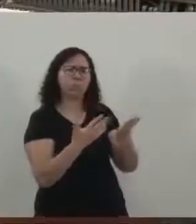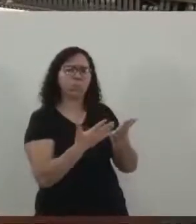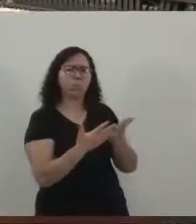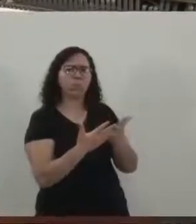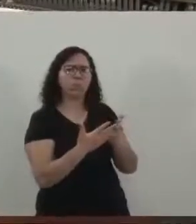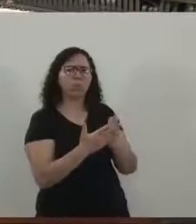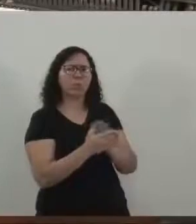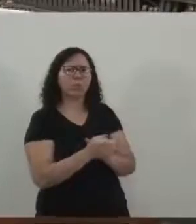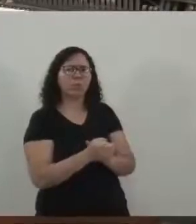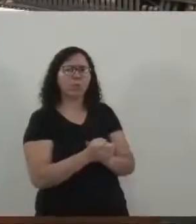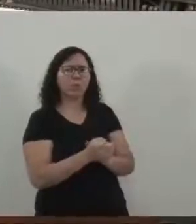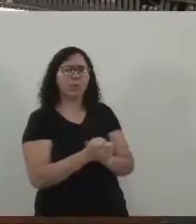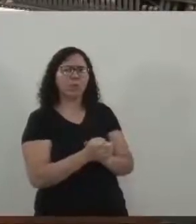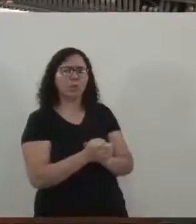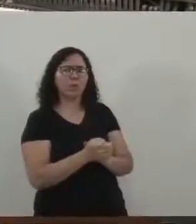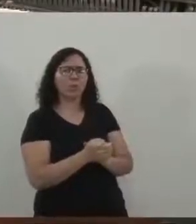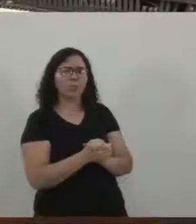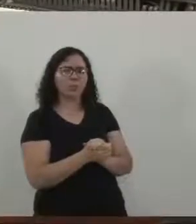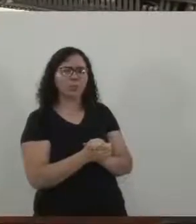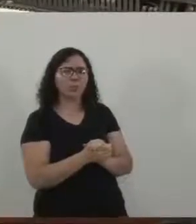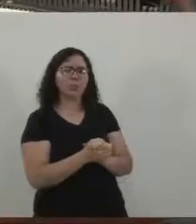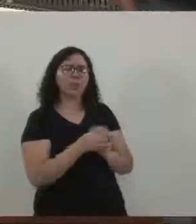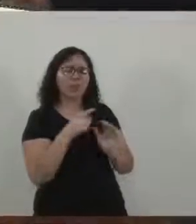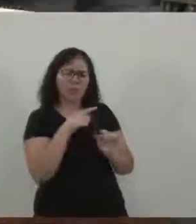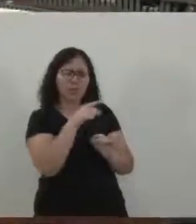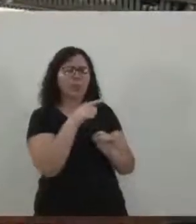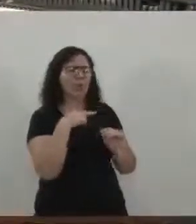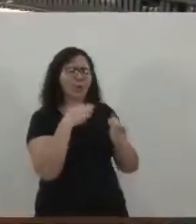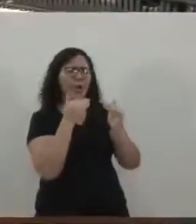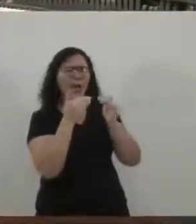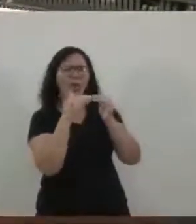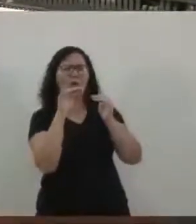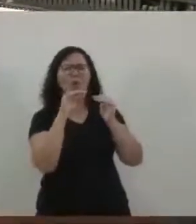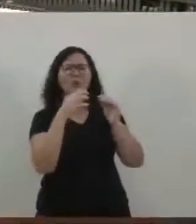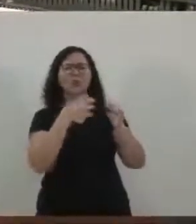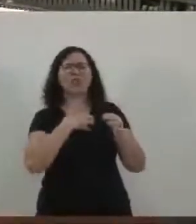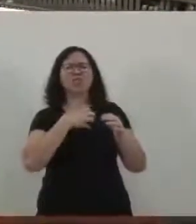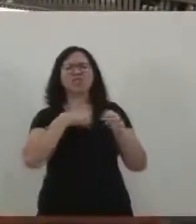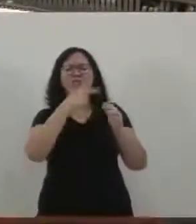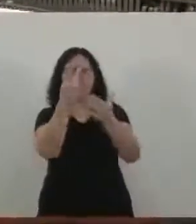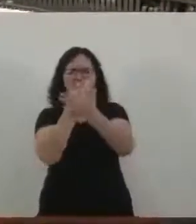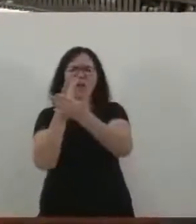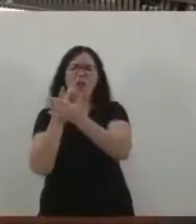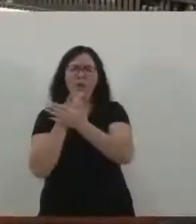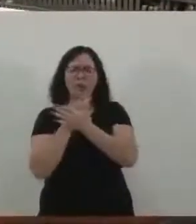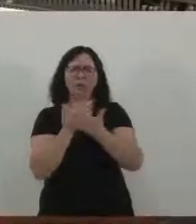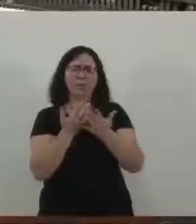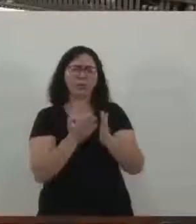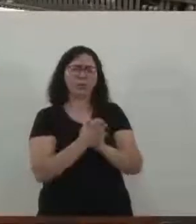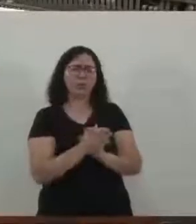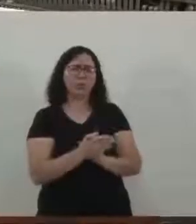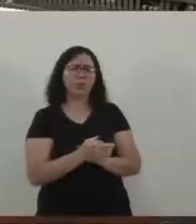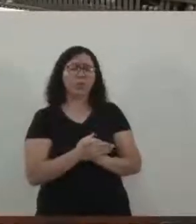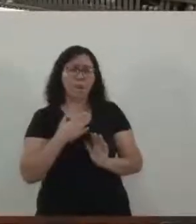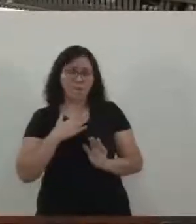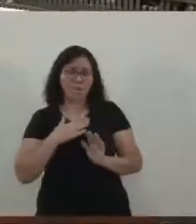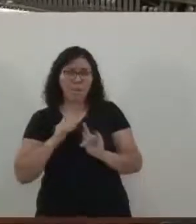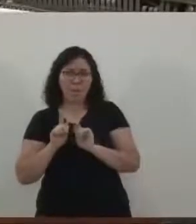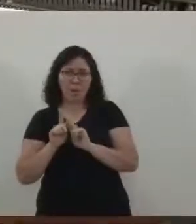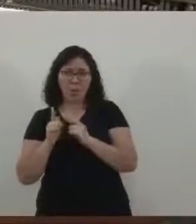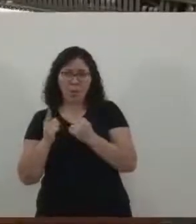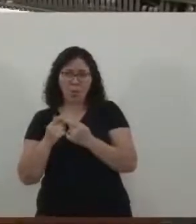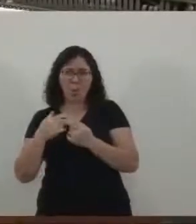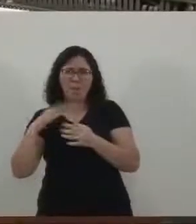nunca a gente concordou com esse tipo de ação, né? Eu pessoalmente, no meu grupo